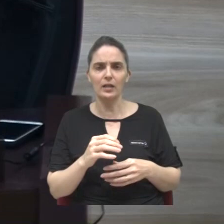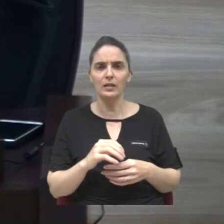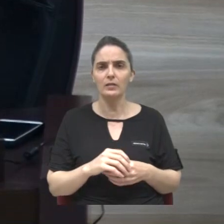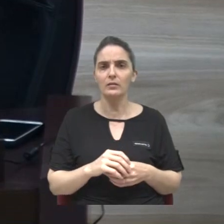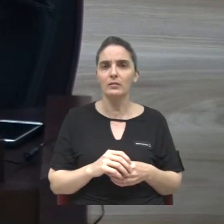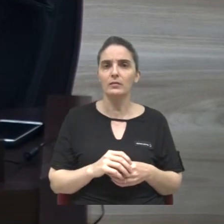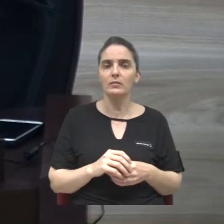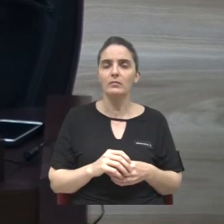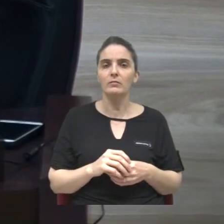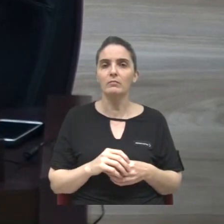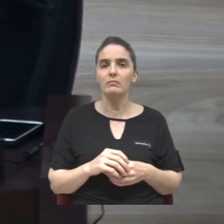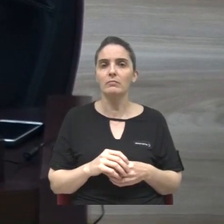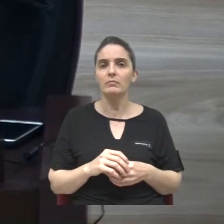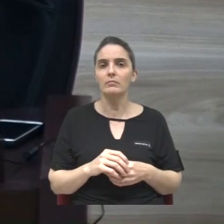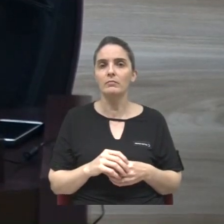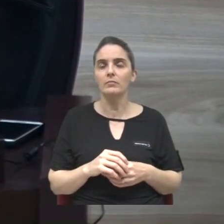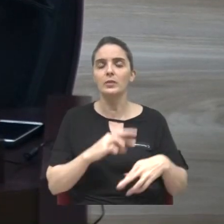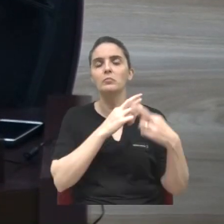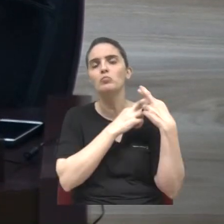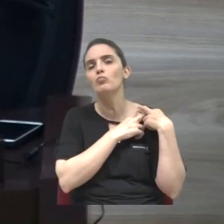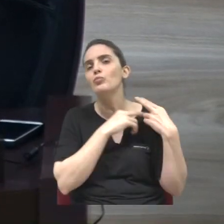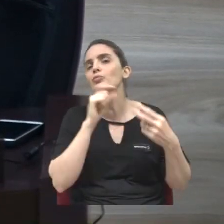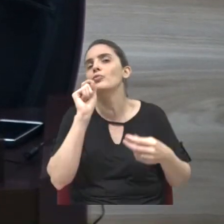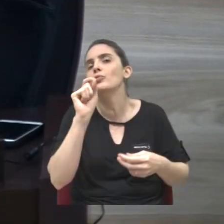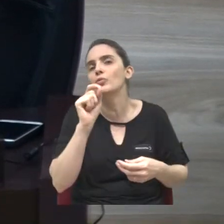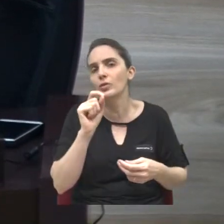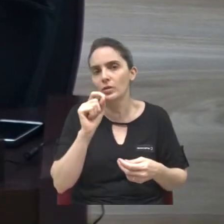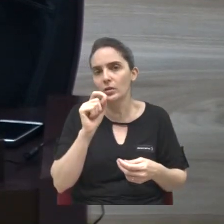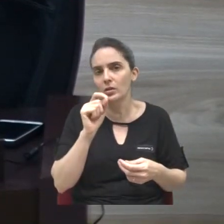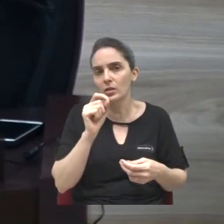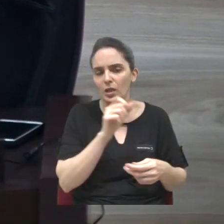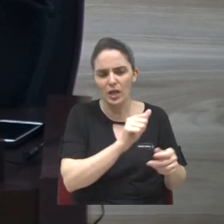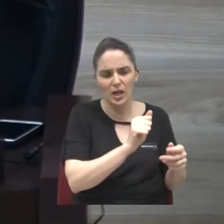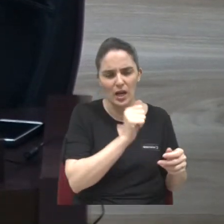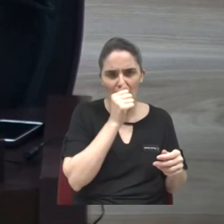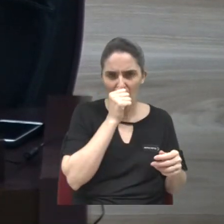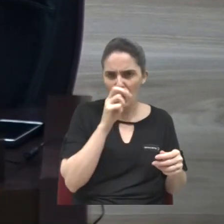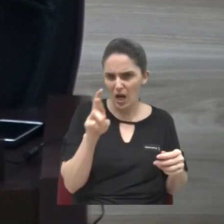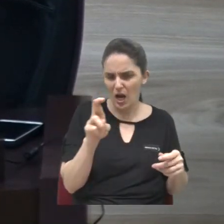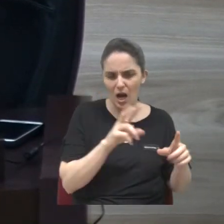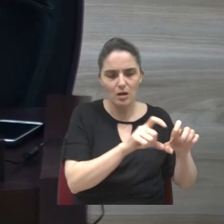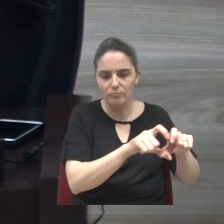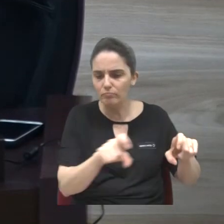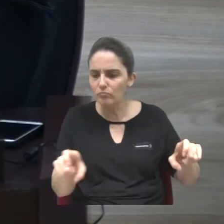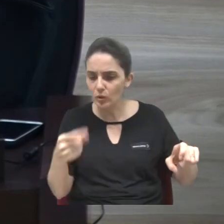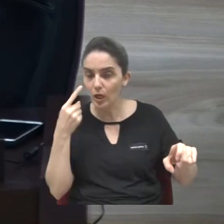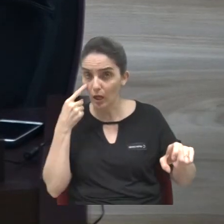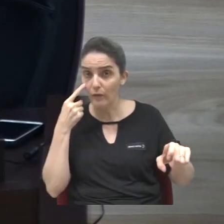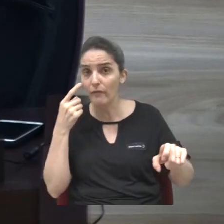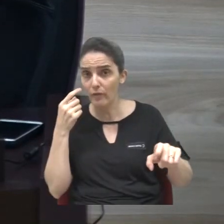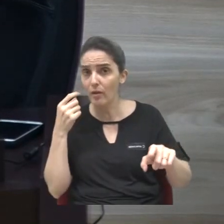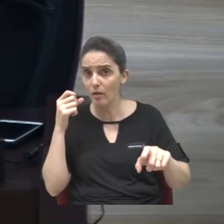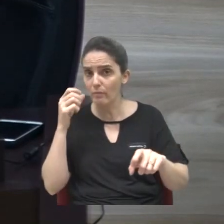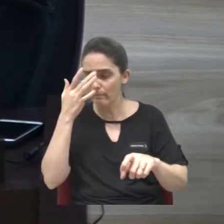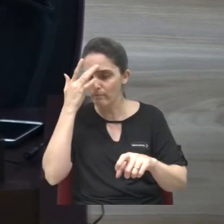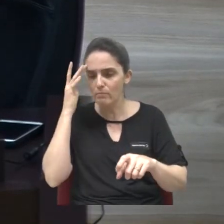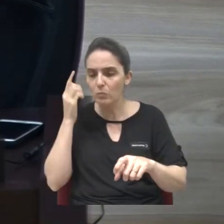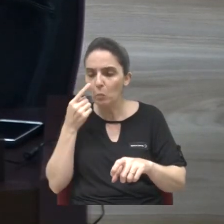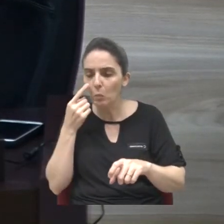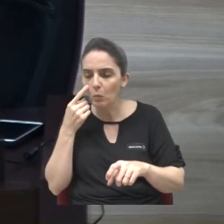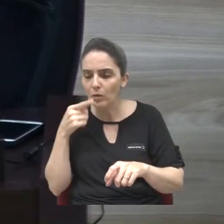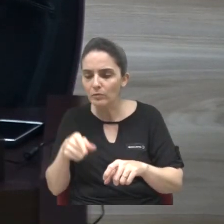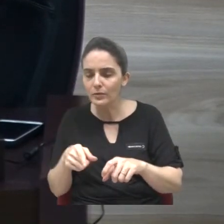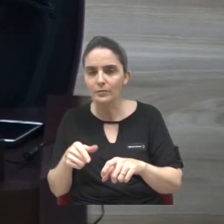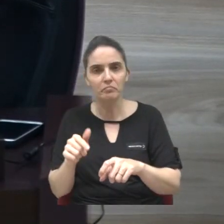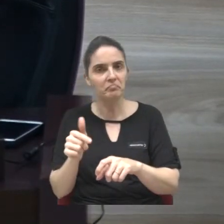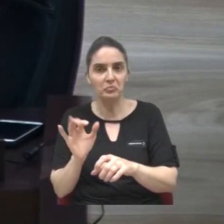as responsabilidades a de existir ar na tubulação. E para sanar tal dúvida, o procedimento